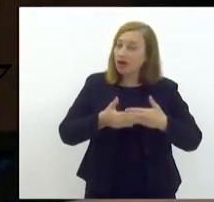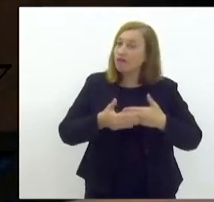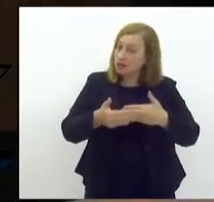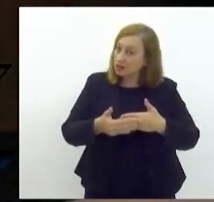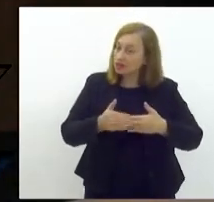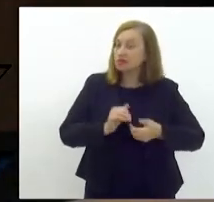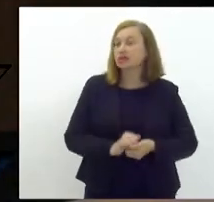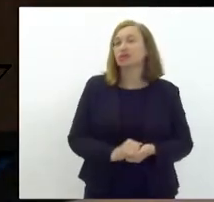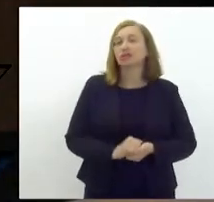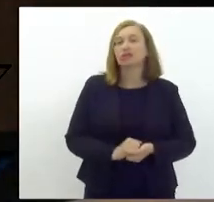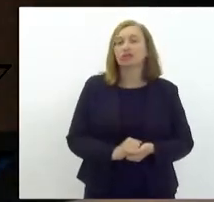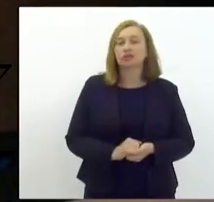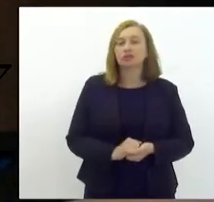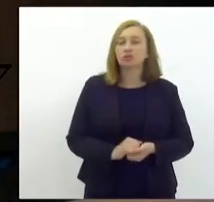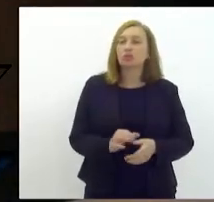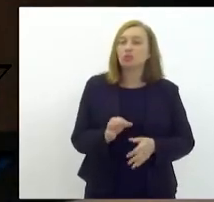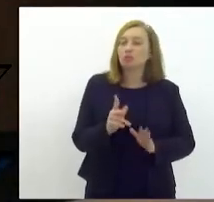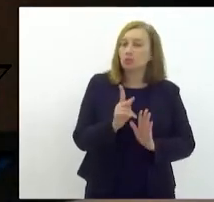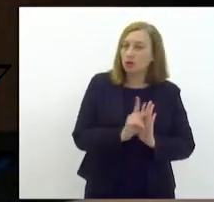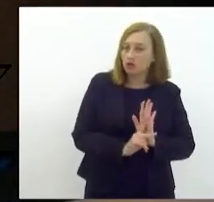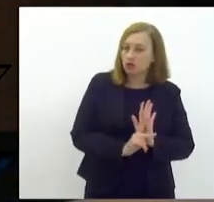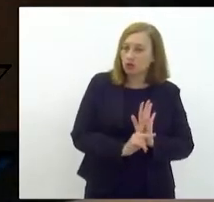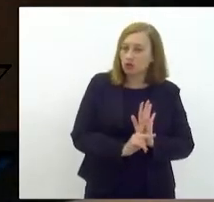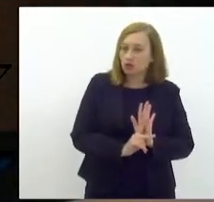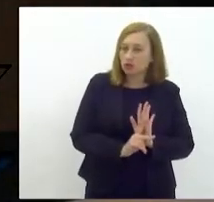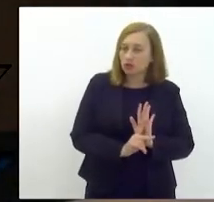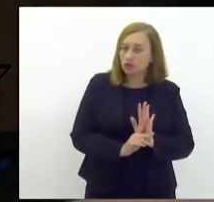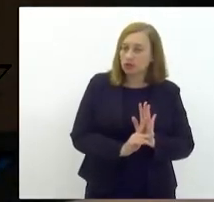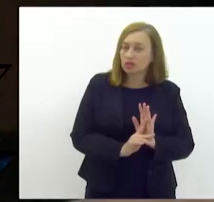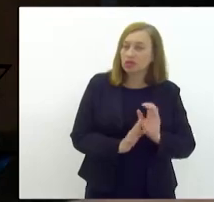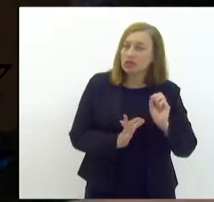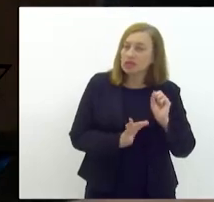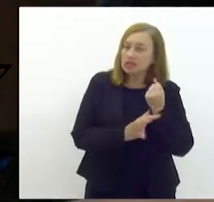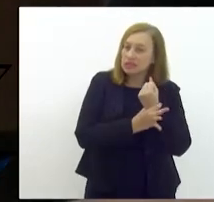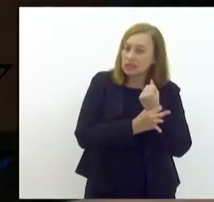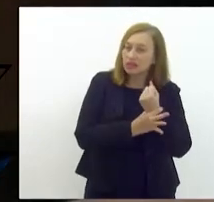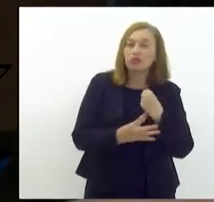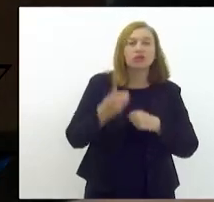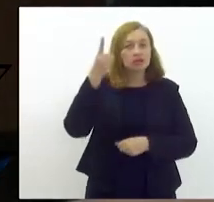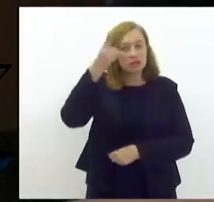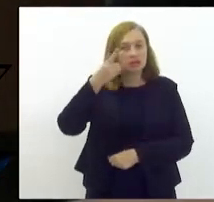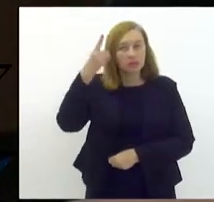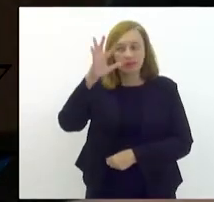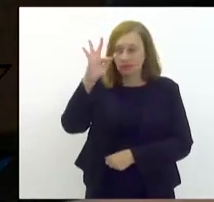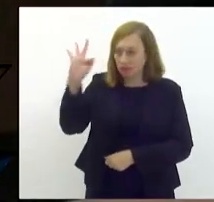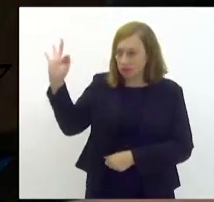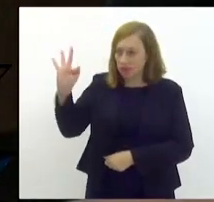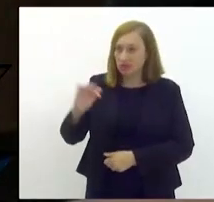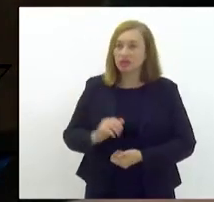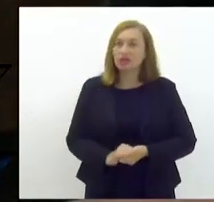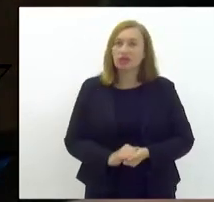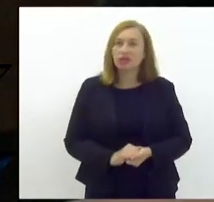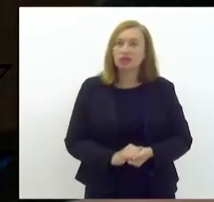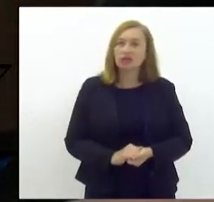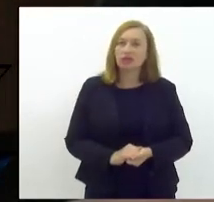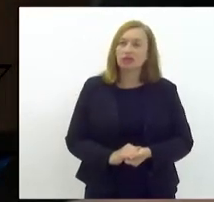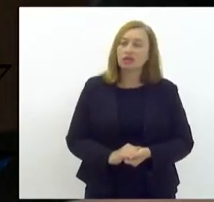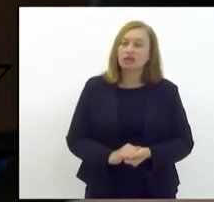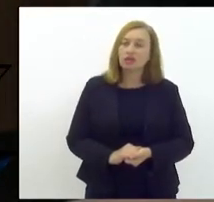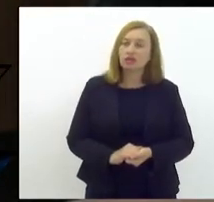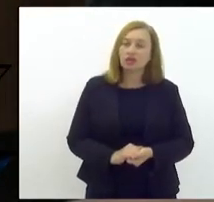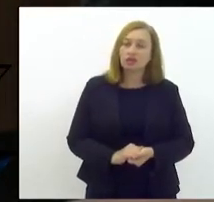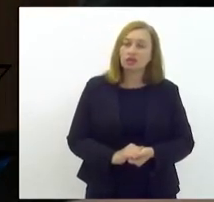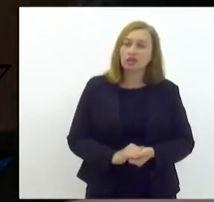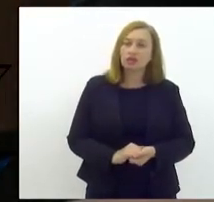através de um projeto que garantiu aos deputados federais a chamadas emendas